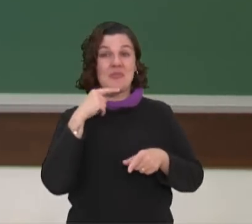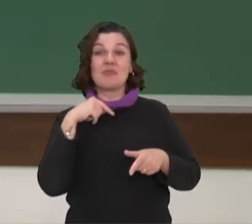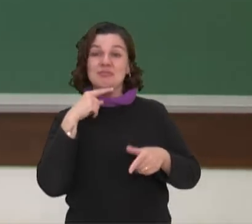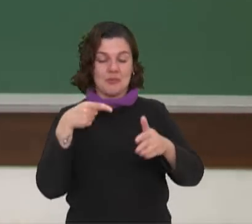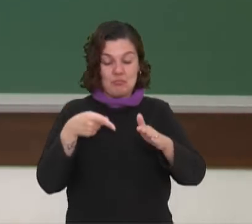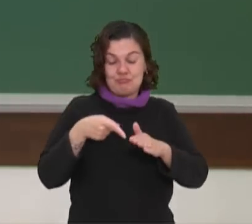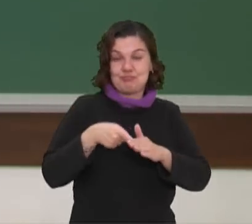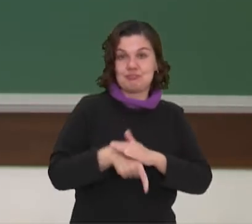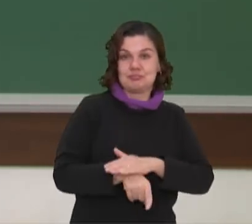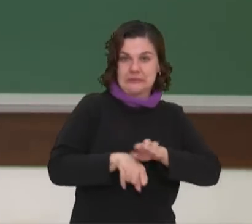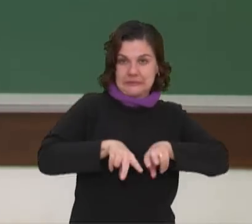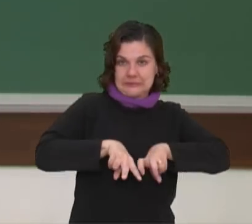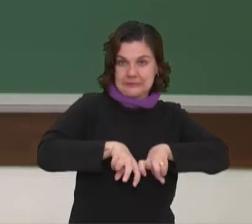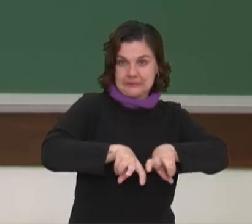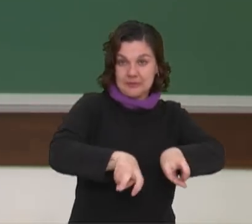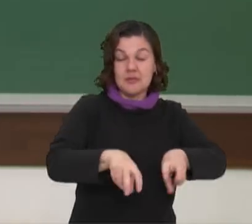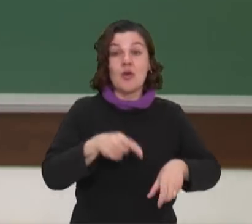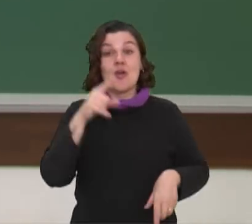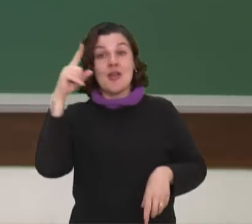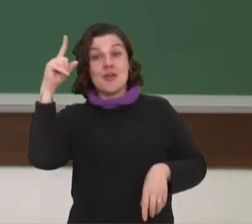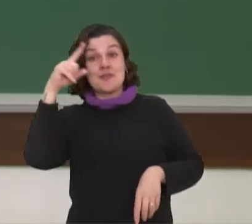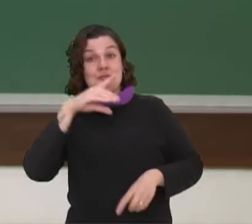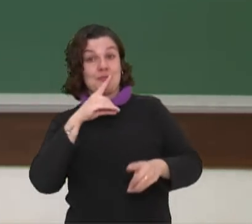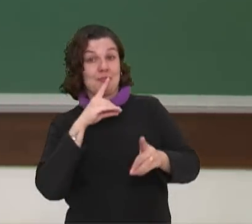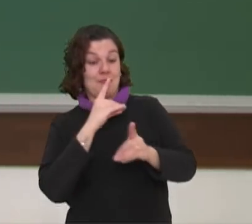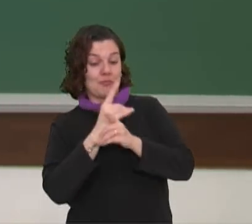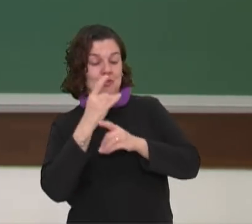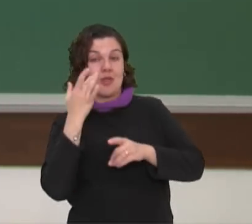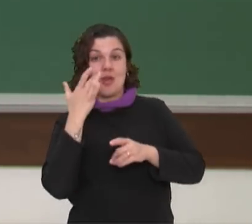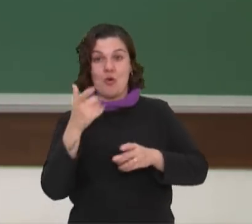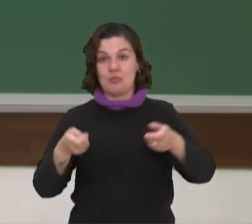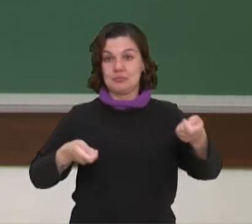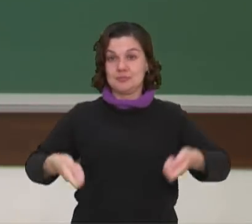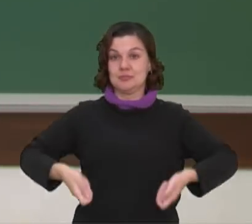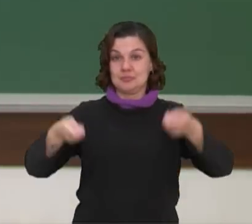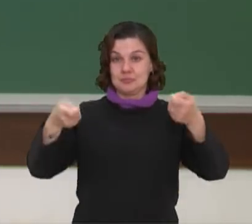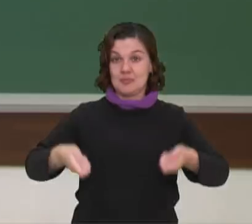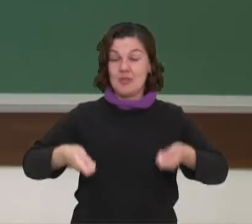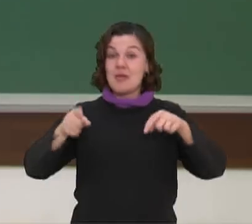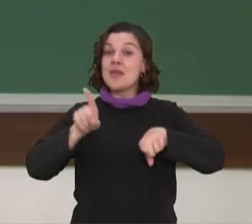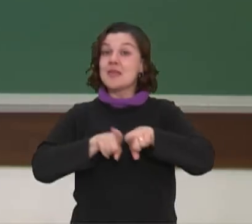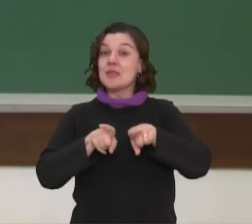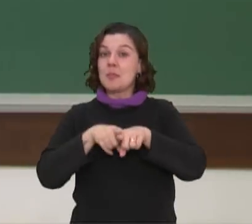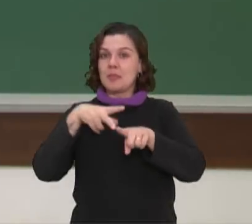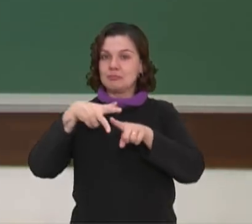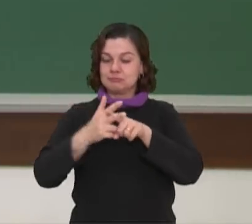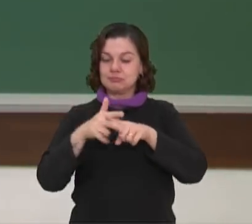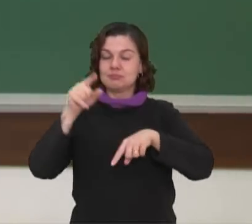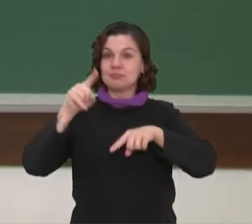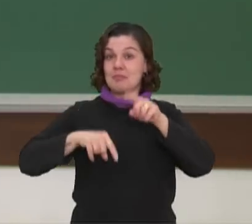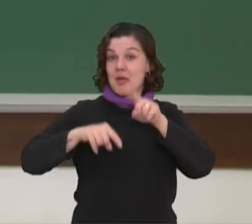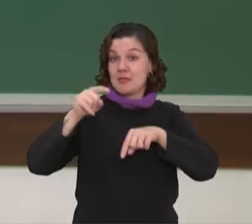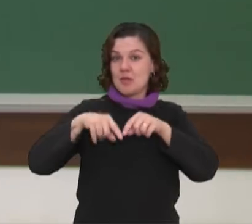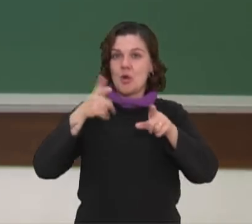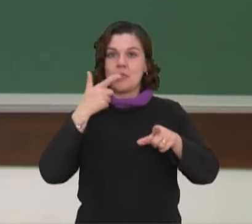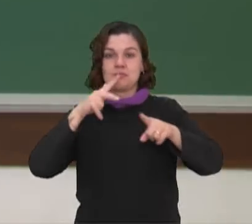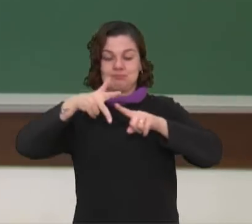exploração do ouro. Então, dificuldade de encontrar o ouro de aluvião e ferramentas e técnicas que ao longo do tempo foram